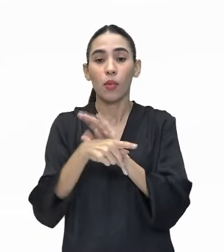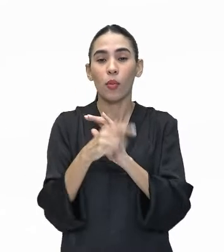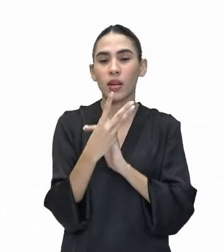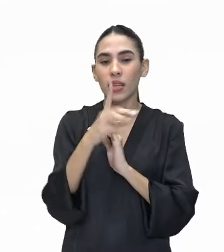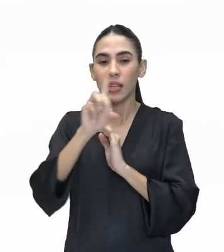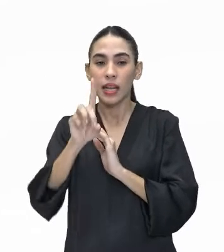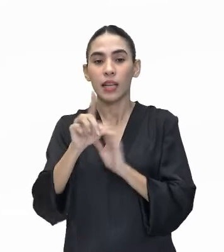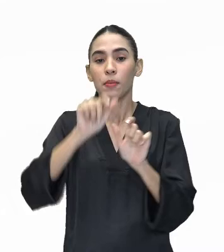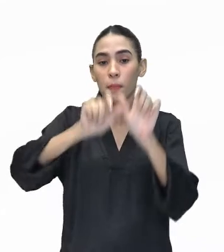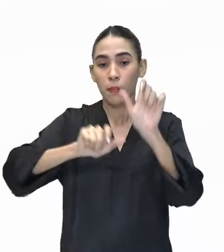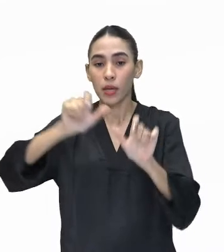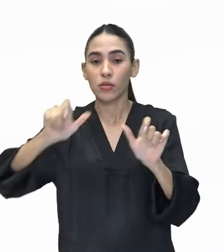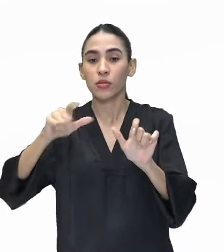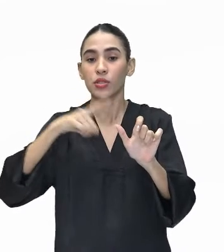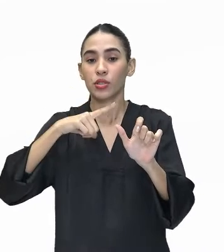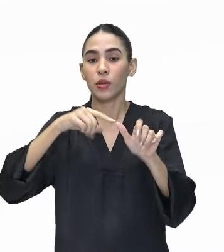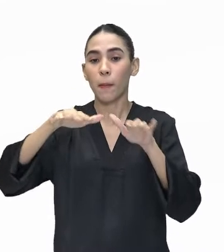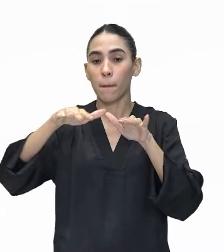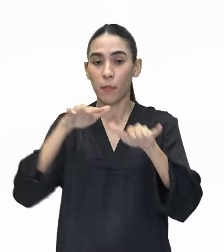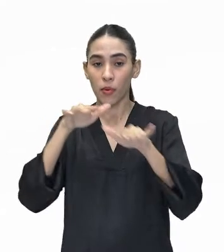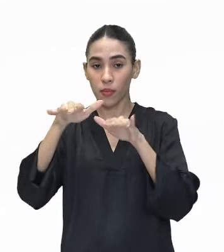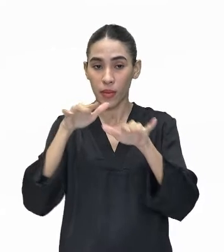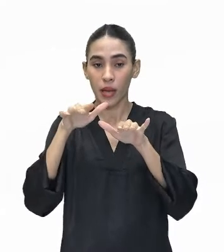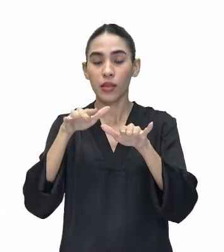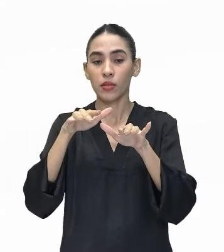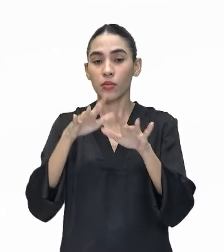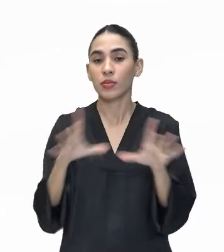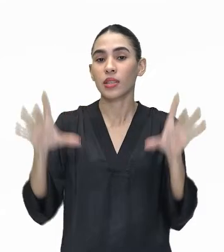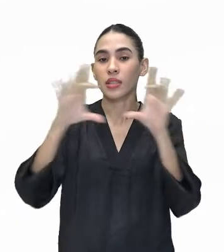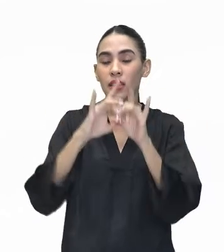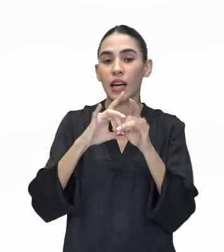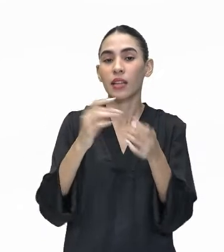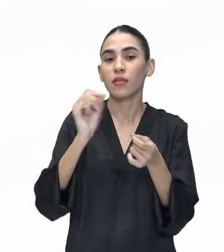de personagens em movimento, feita